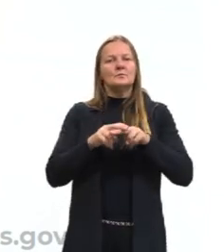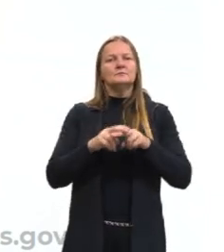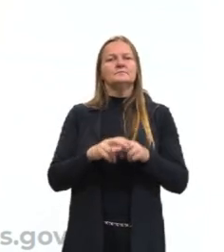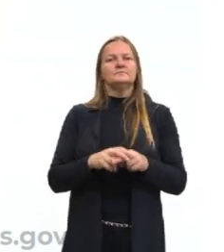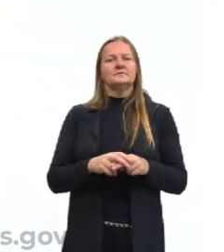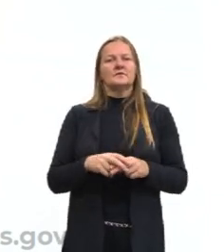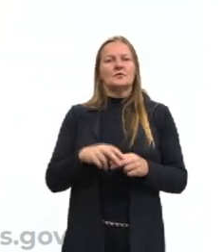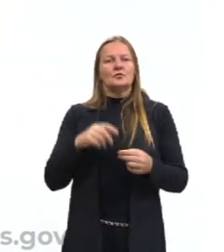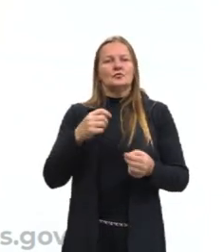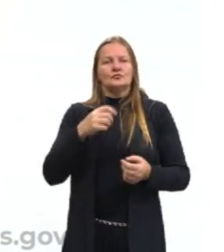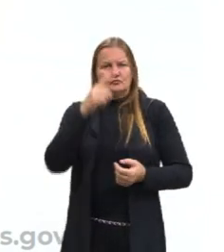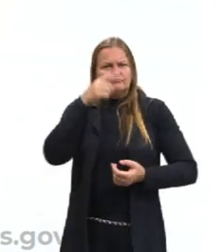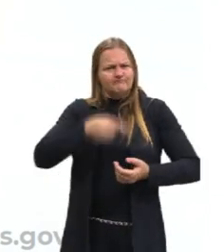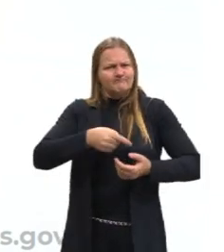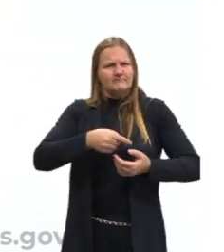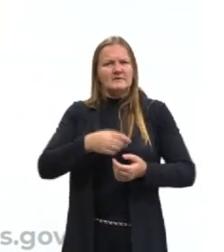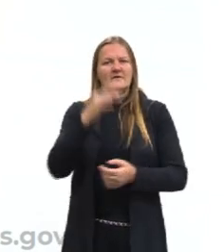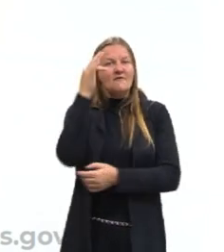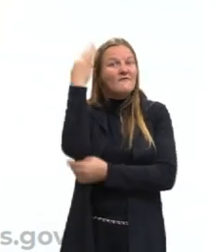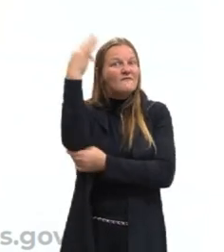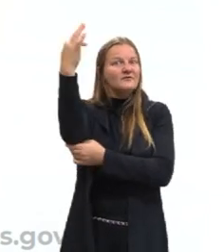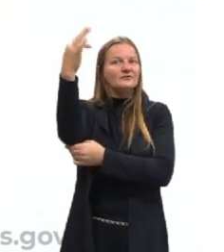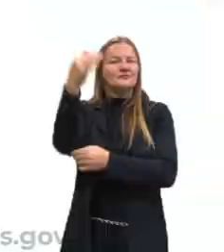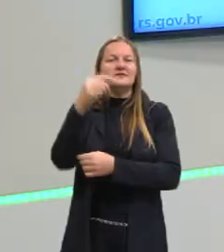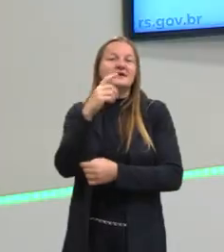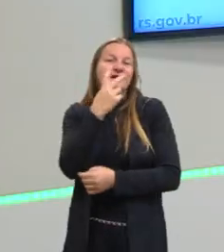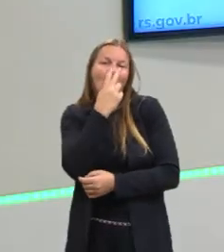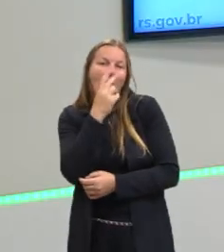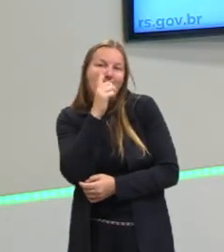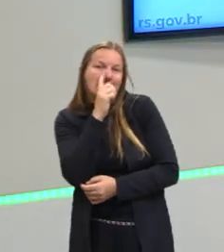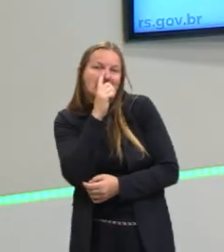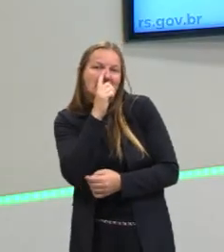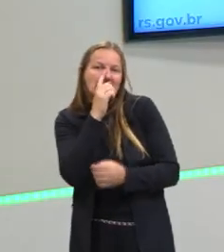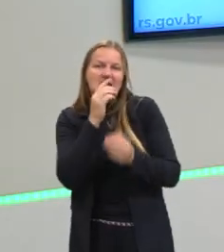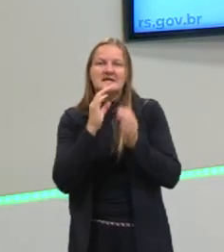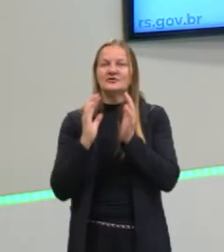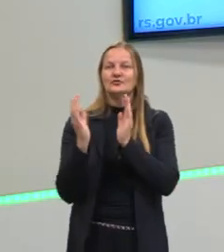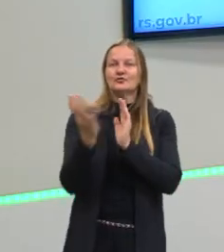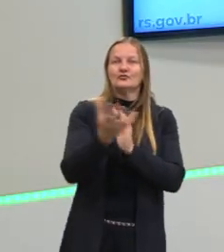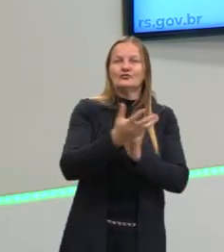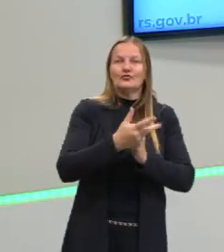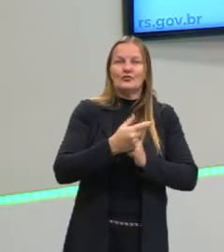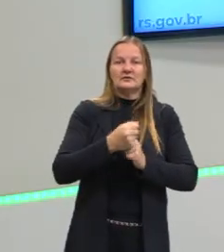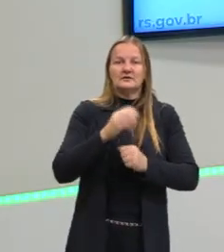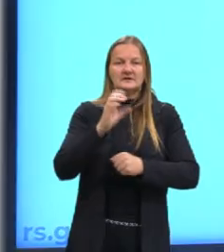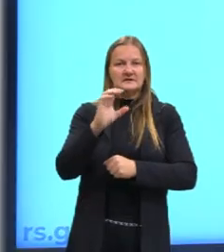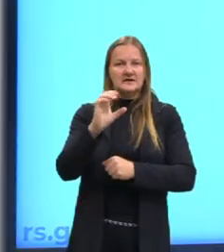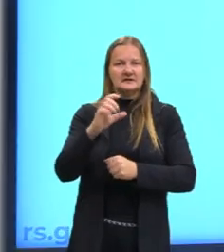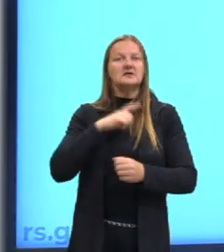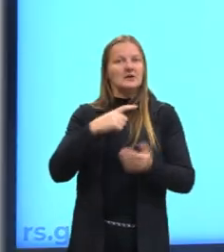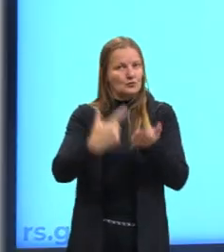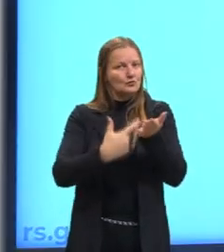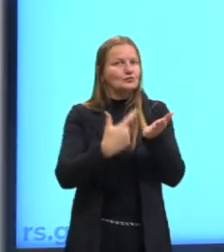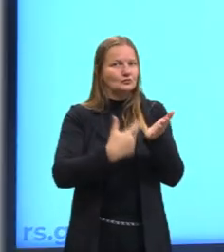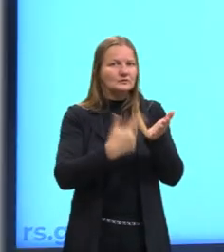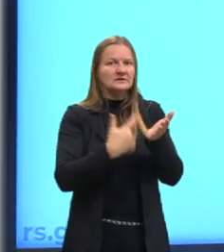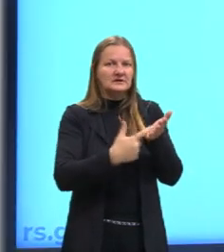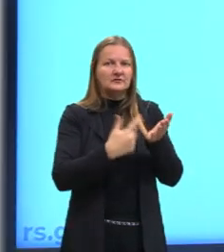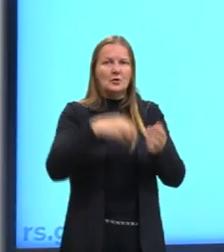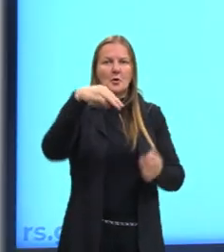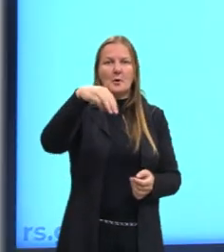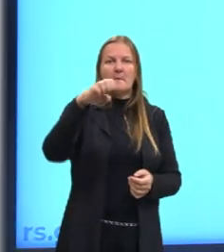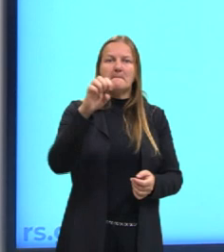aquela afirmação de que a filosofia é mãe de todas as ciências e foi proposto no livro é um livro